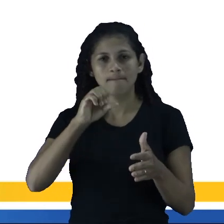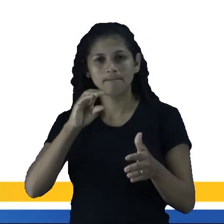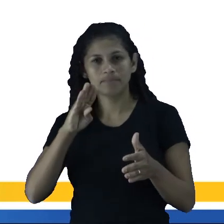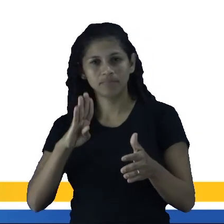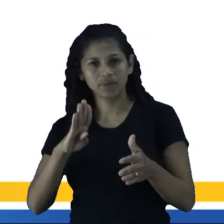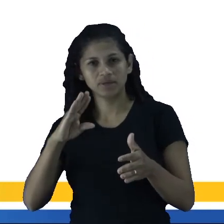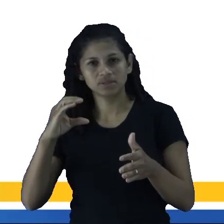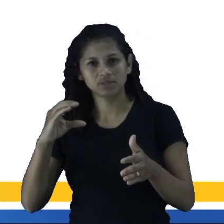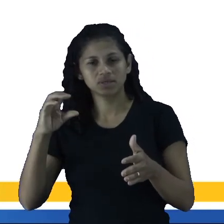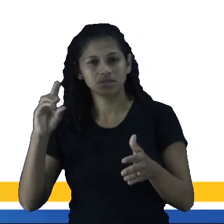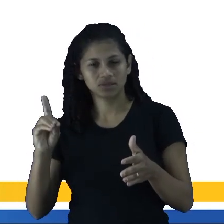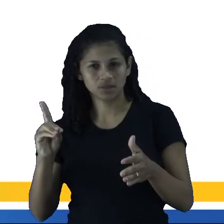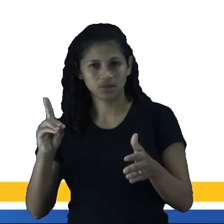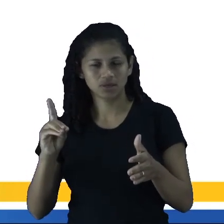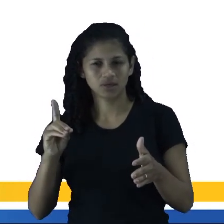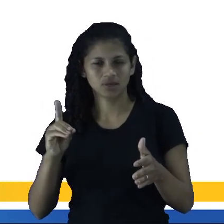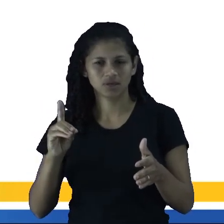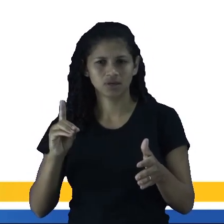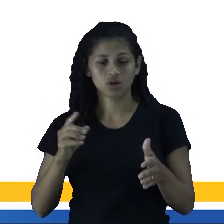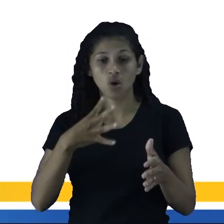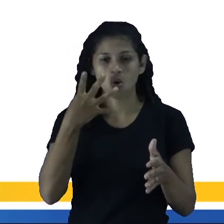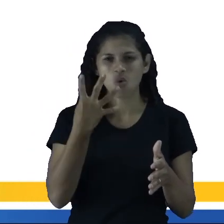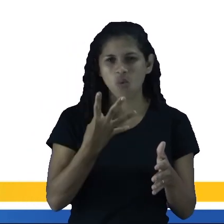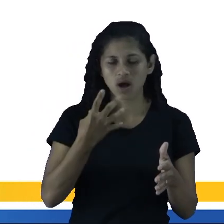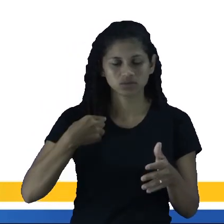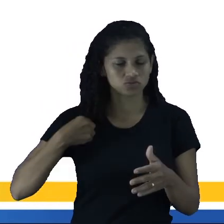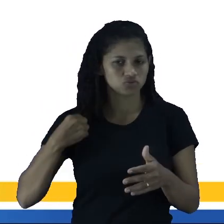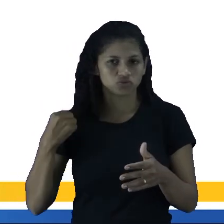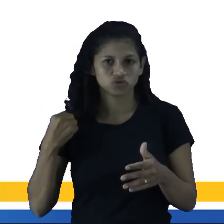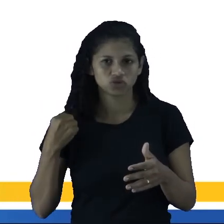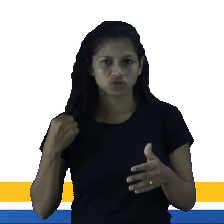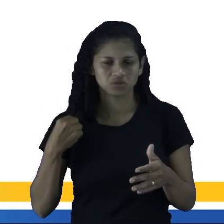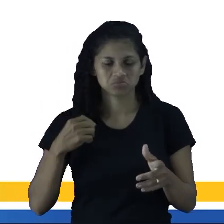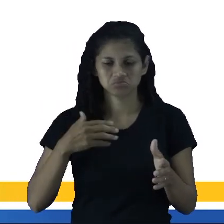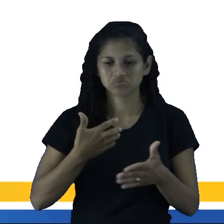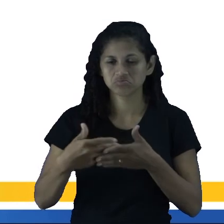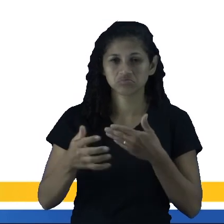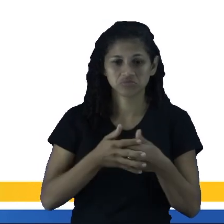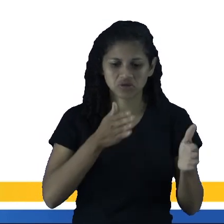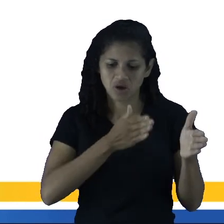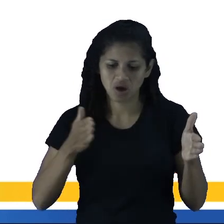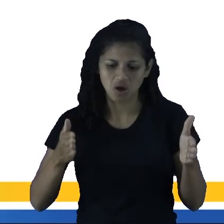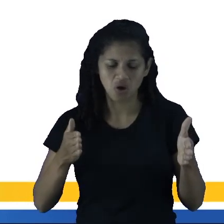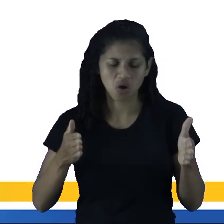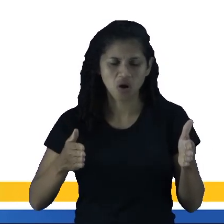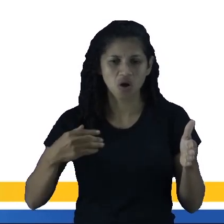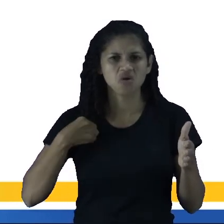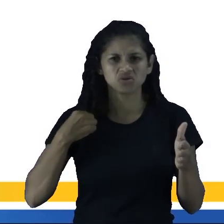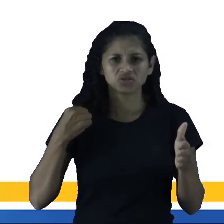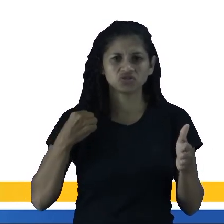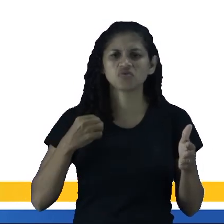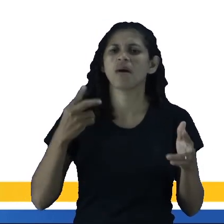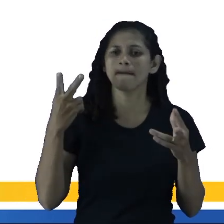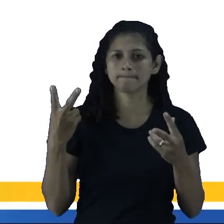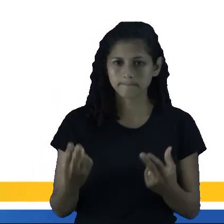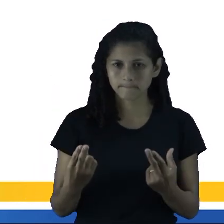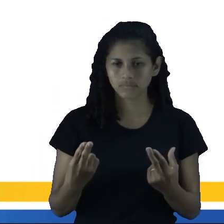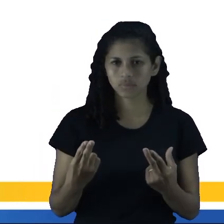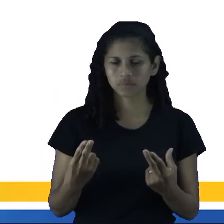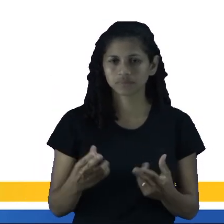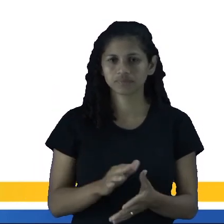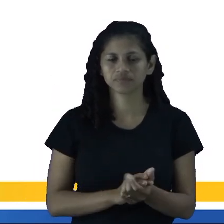A e B. Quer dizer, são 4 times, independente da ordem, os times continuam os mesmos. Só que, na